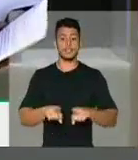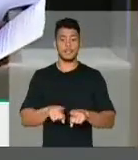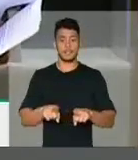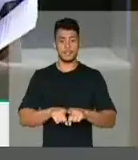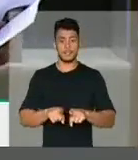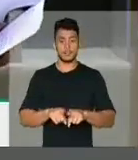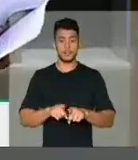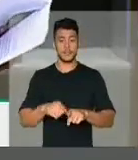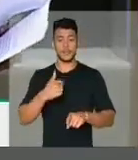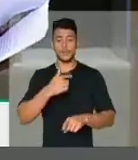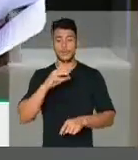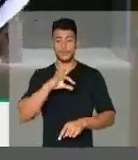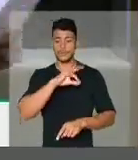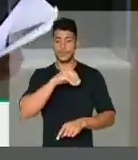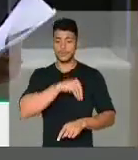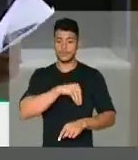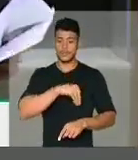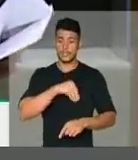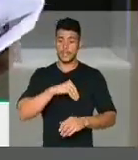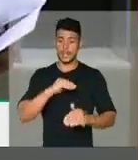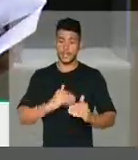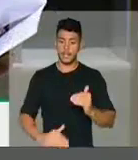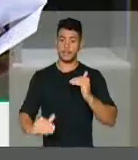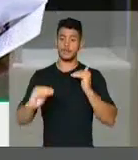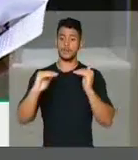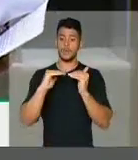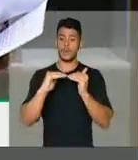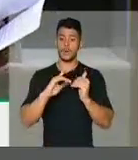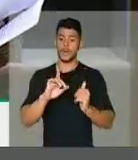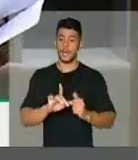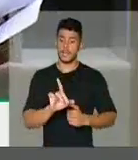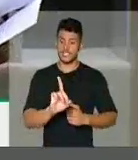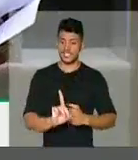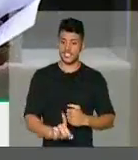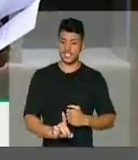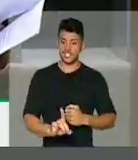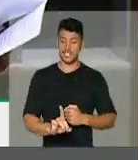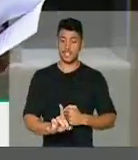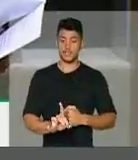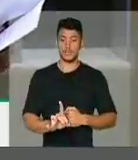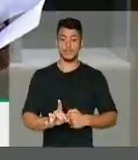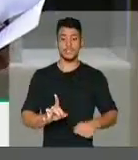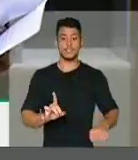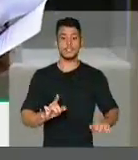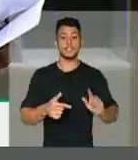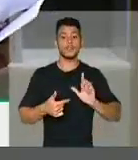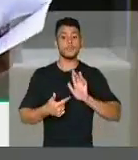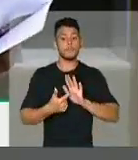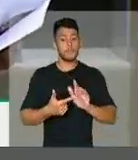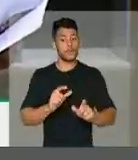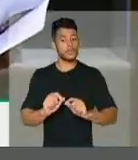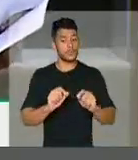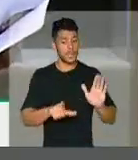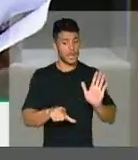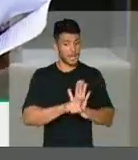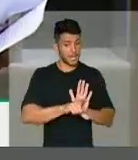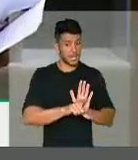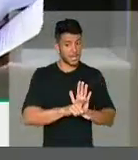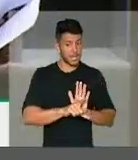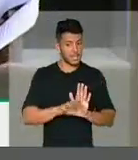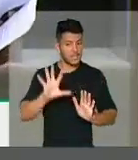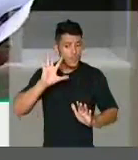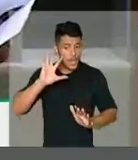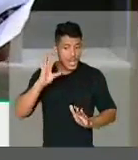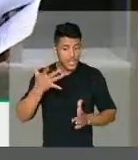salarial em 52 tratam de direitos e nos alertam que a lei não é uma solução